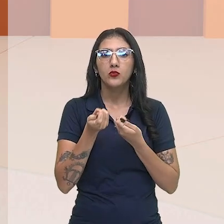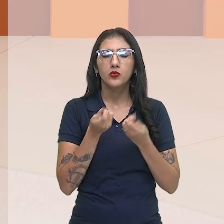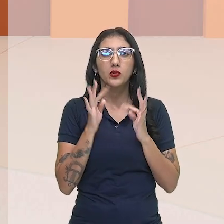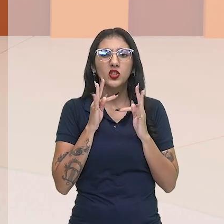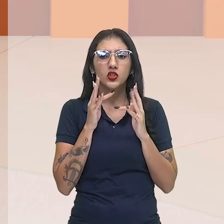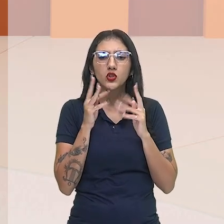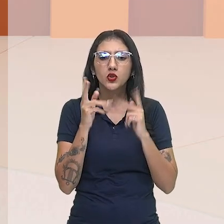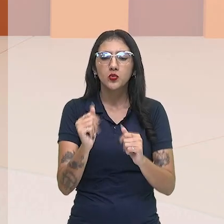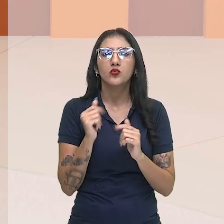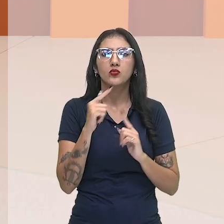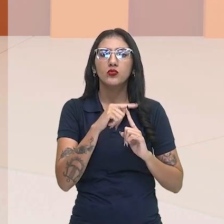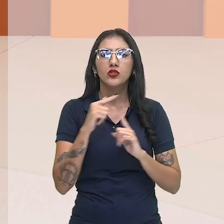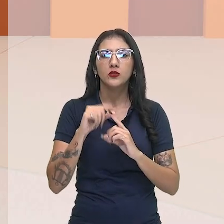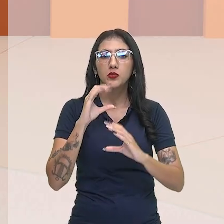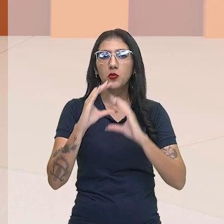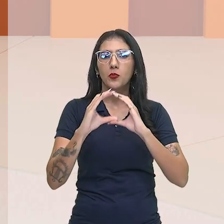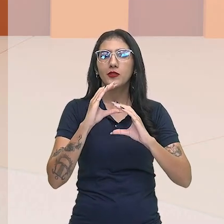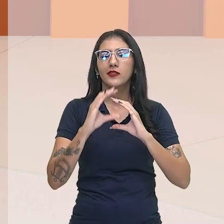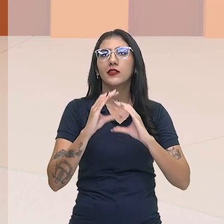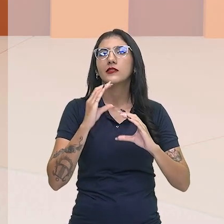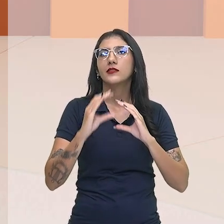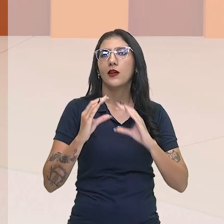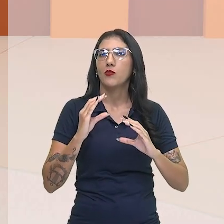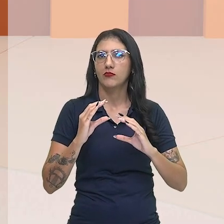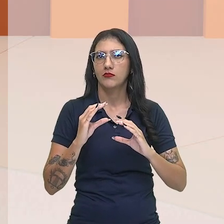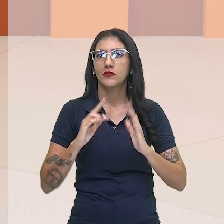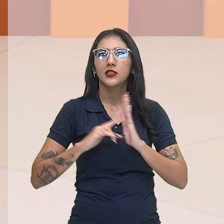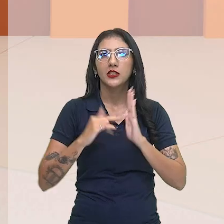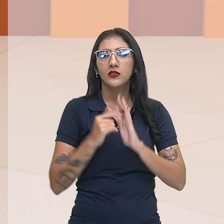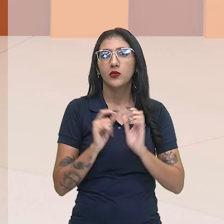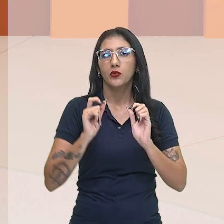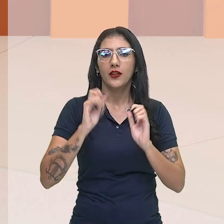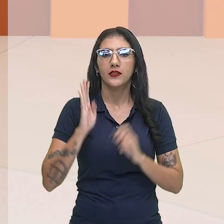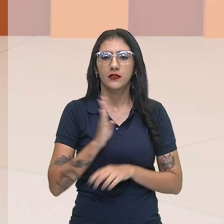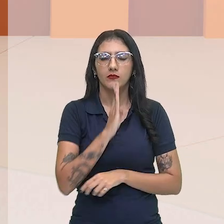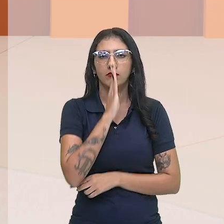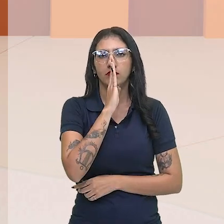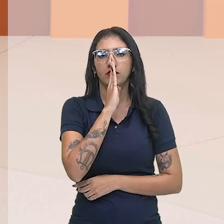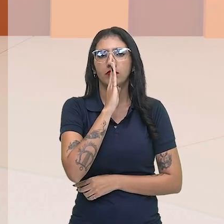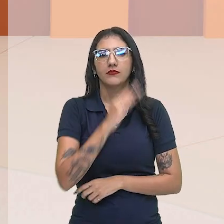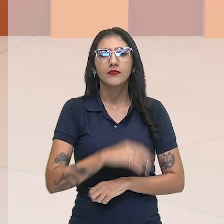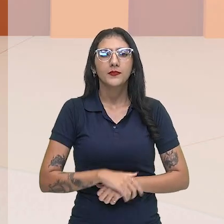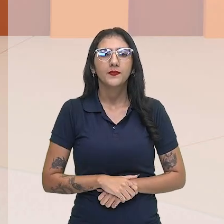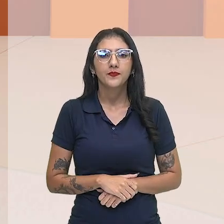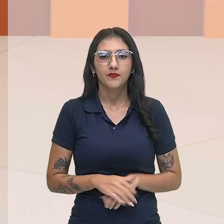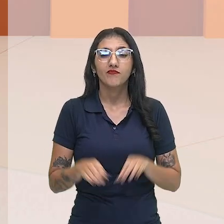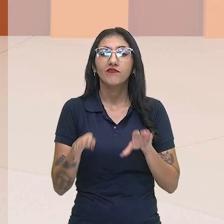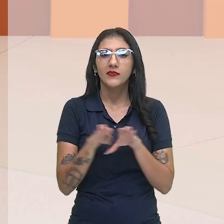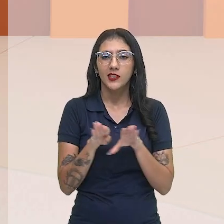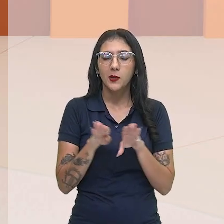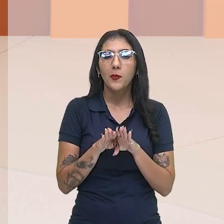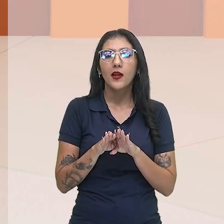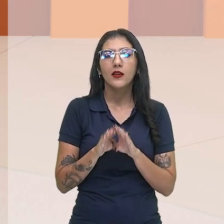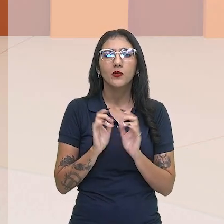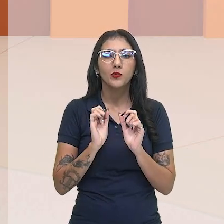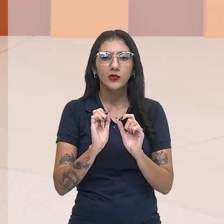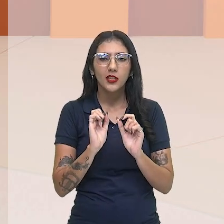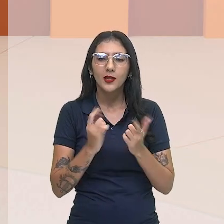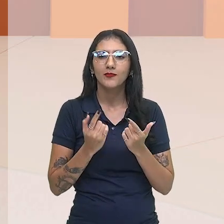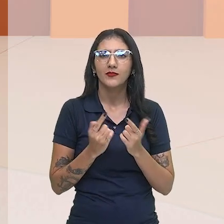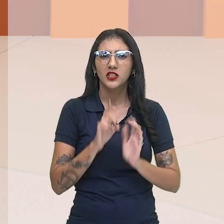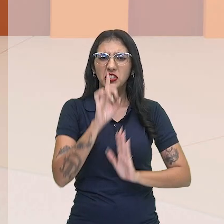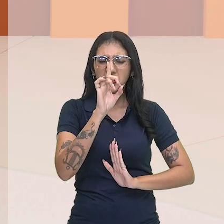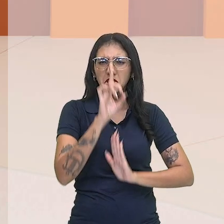de comunicação pelo Estado. Isso é censura. E também existe a ausência